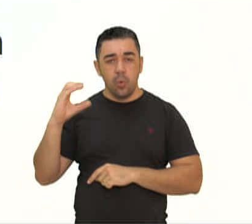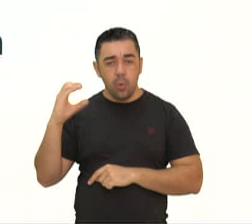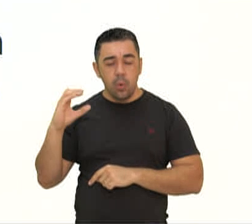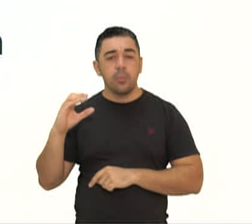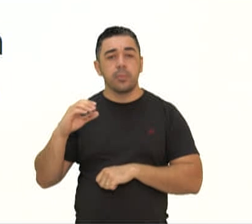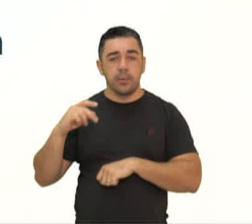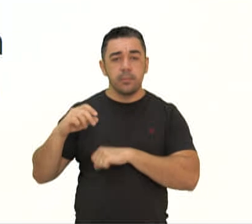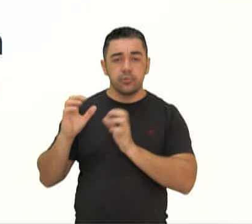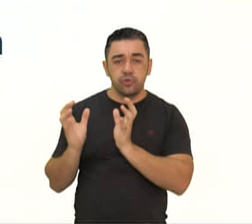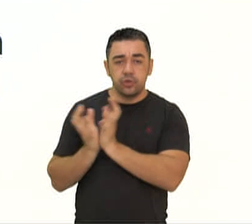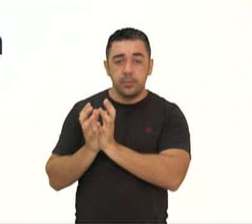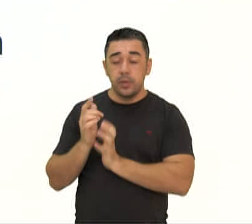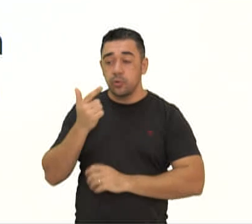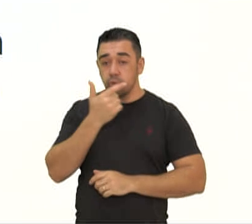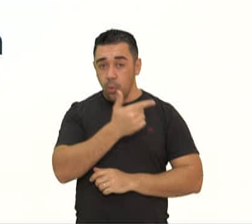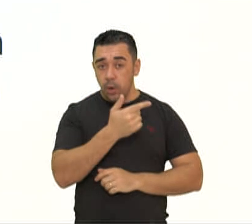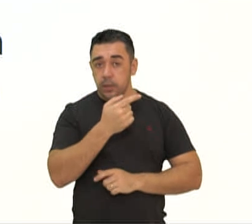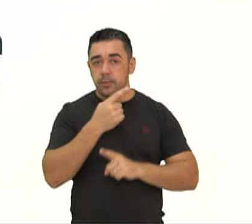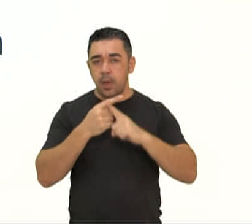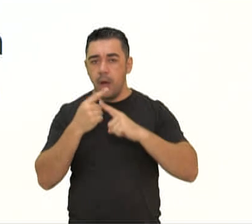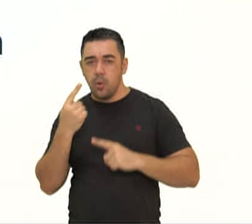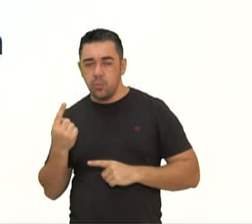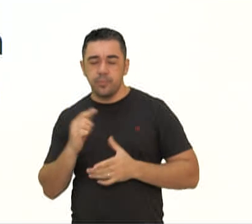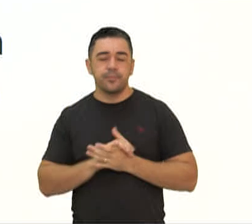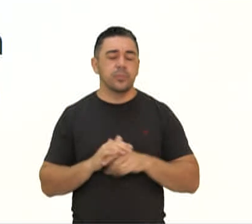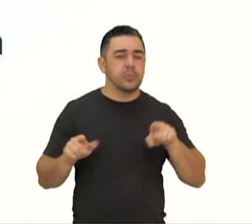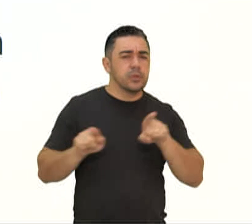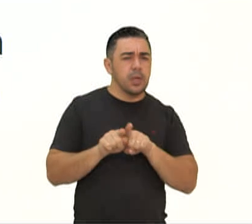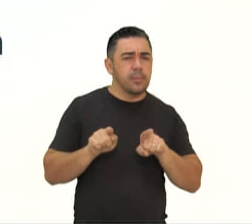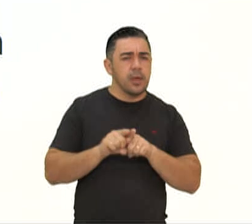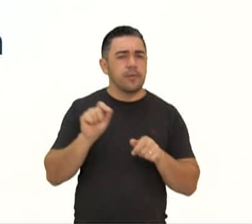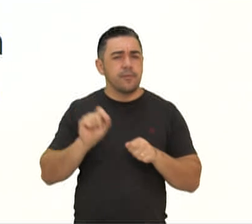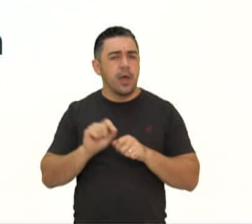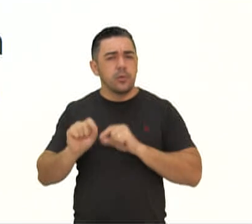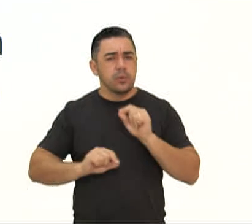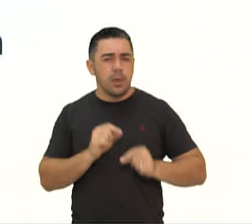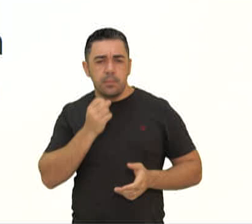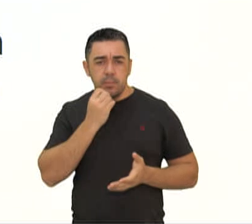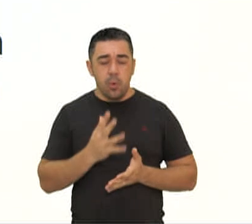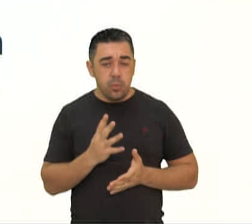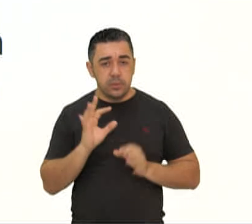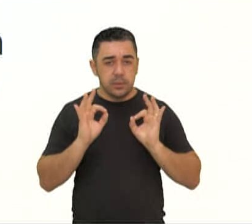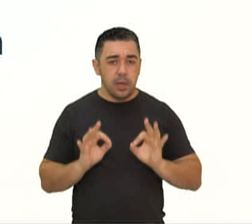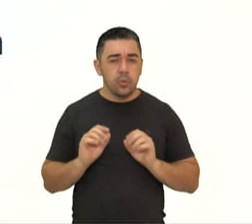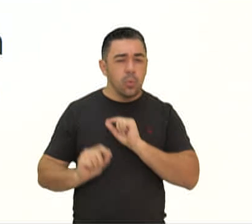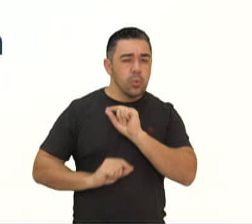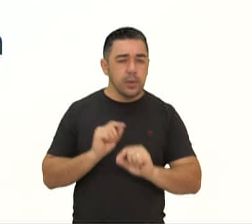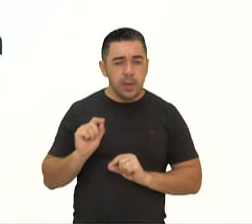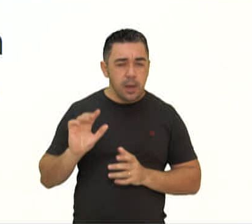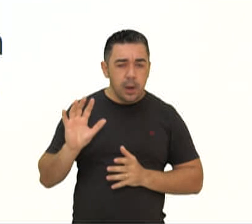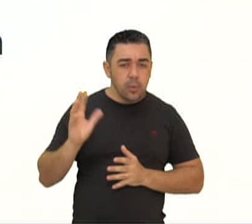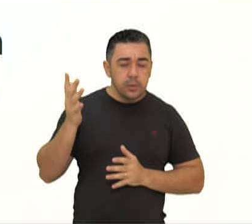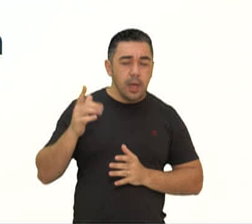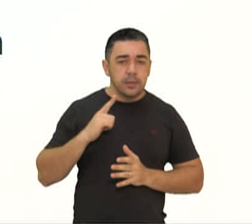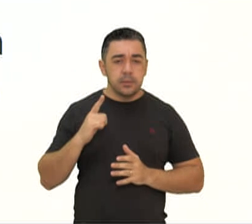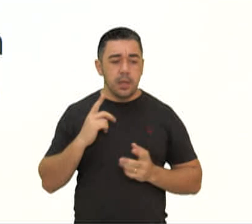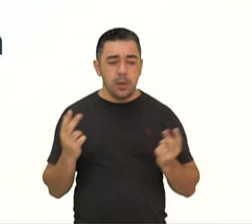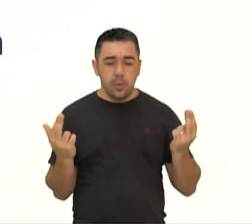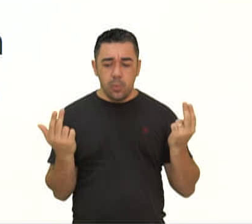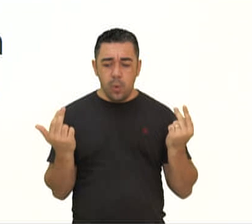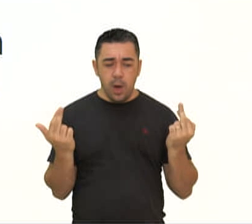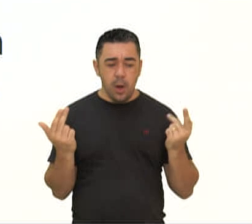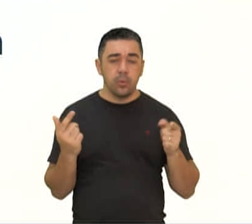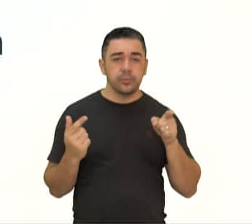2-1. Além da ação de boas maneiras, que fatos há em comum entre a